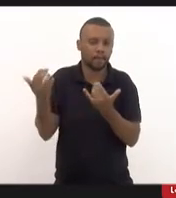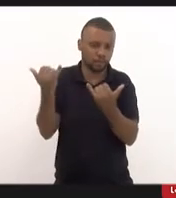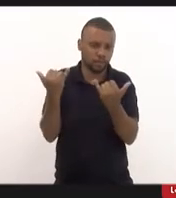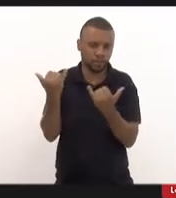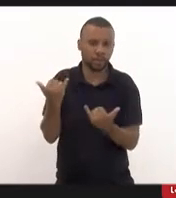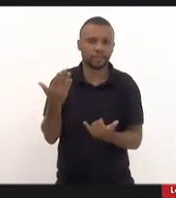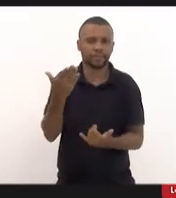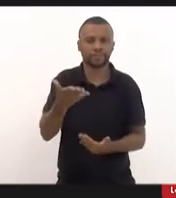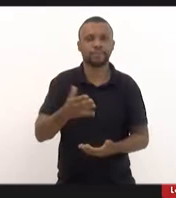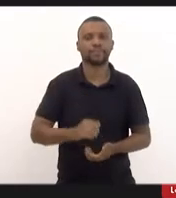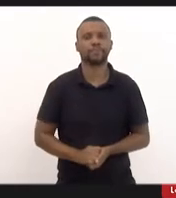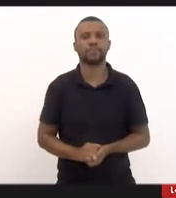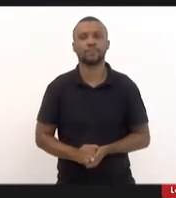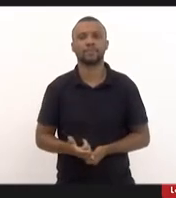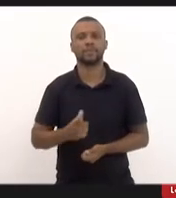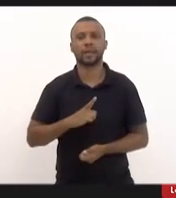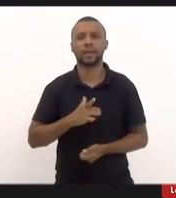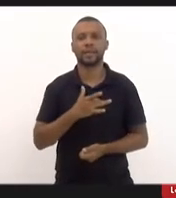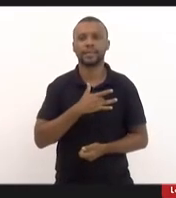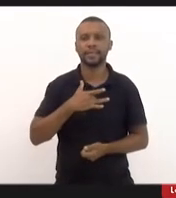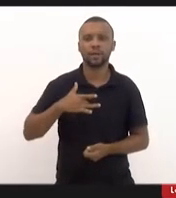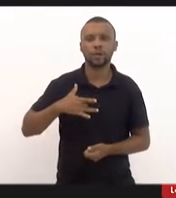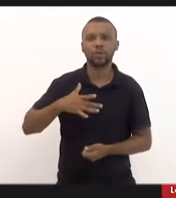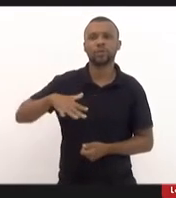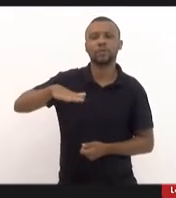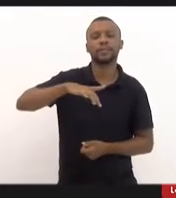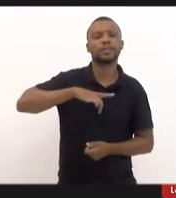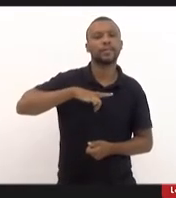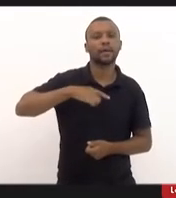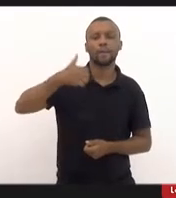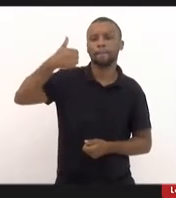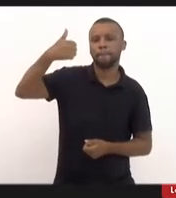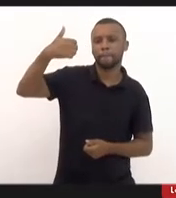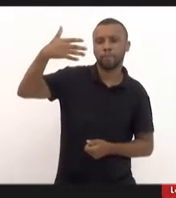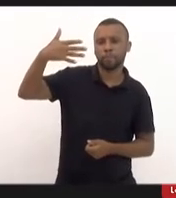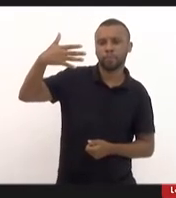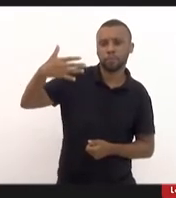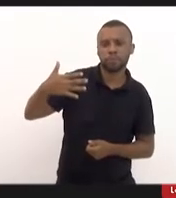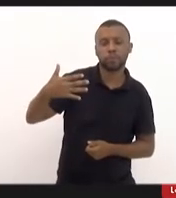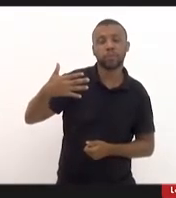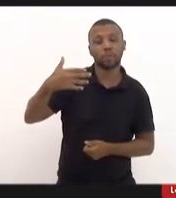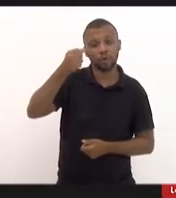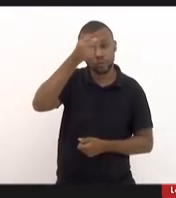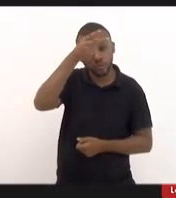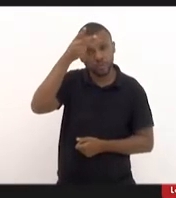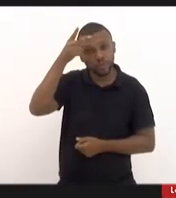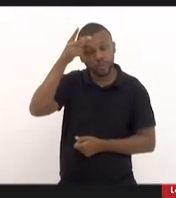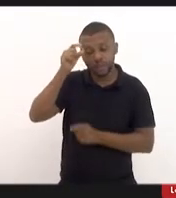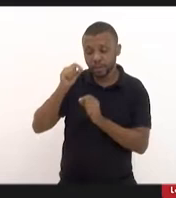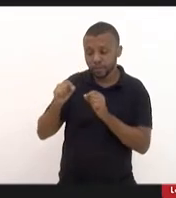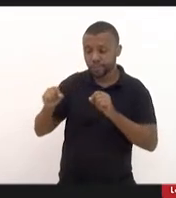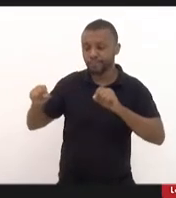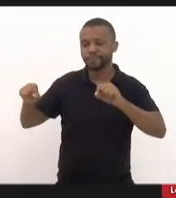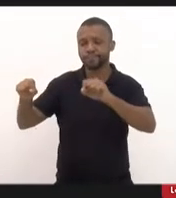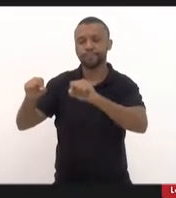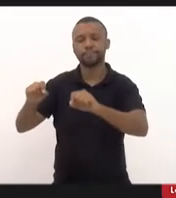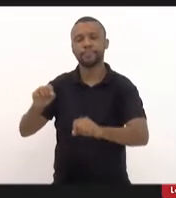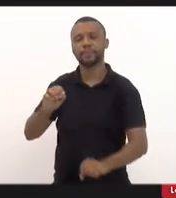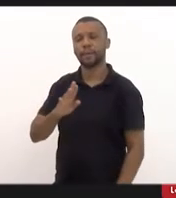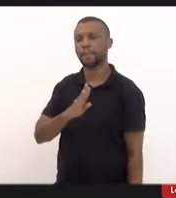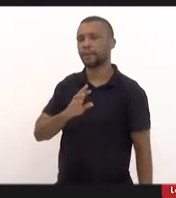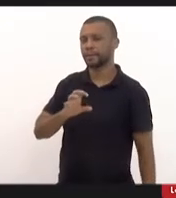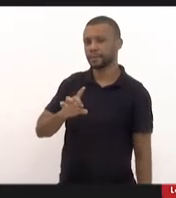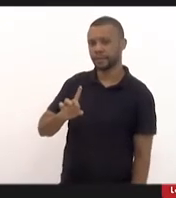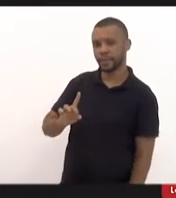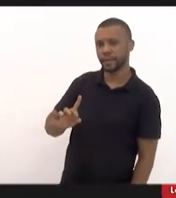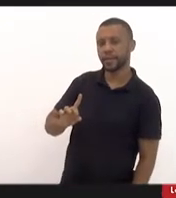O IFDM Saúde também, tio, ali um ranking feito de um jeito diferente só da Baixada, nesse caso, né? É, a gente que no